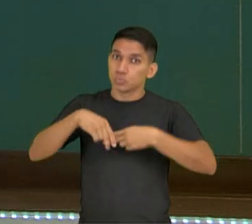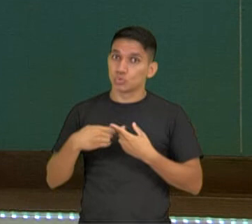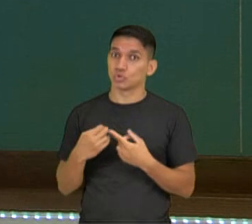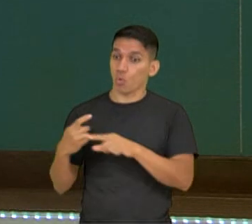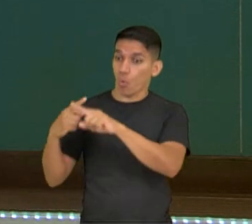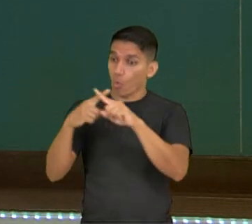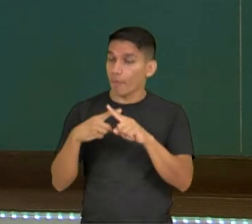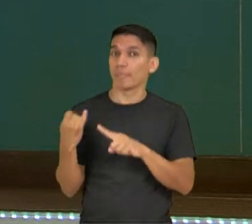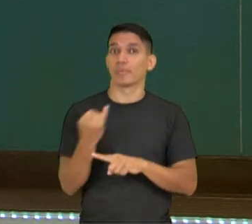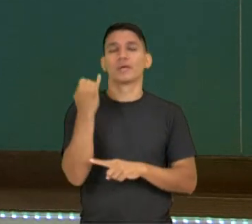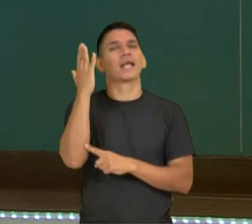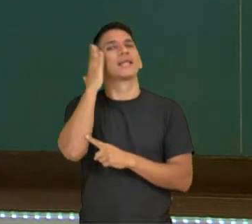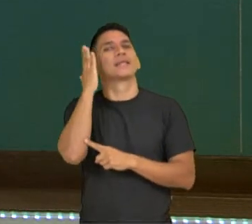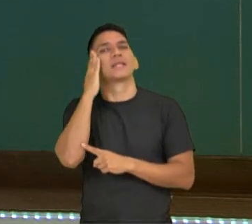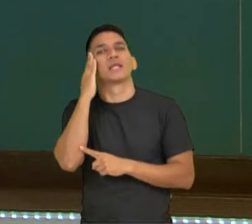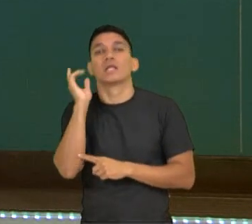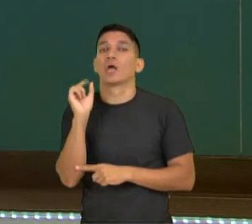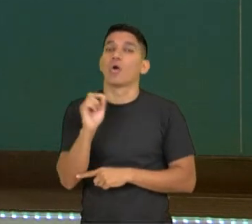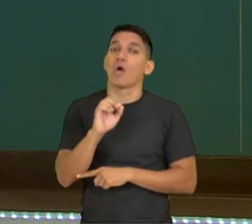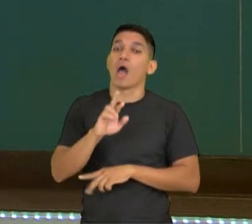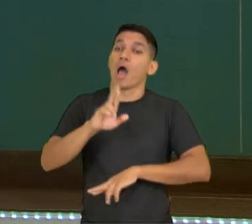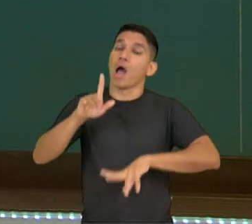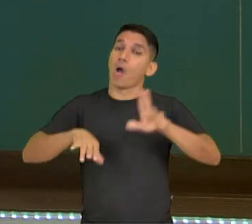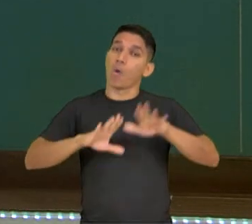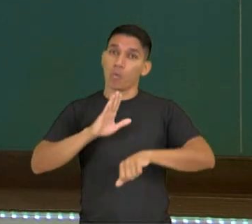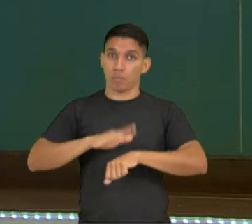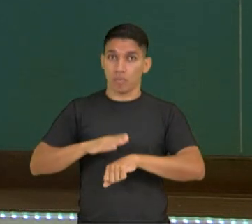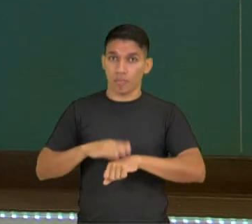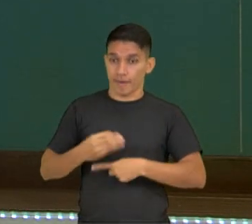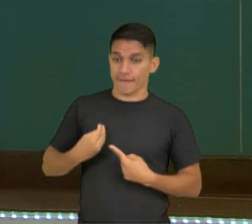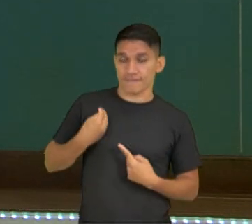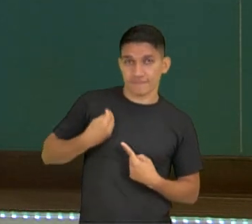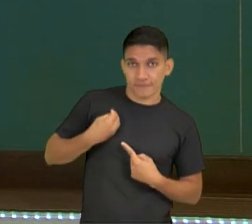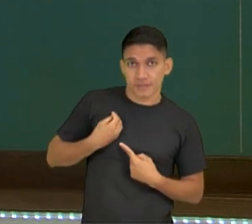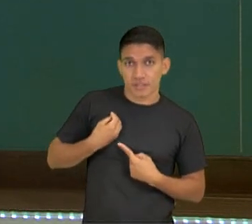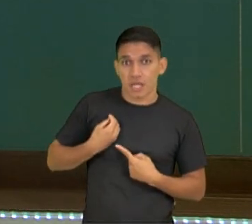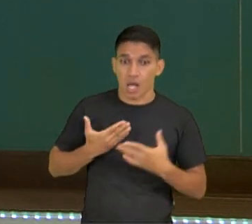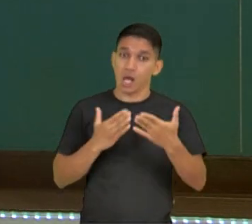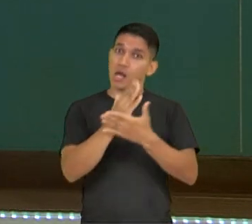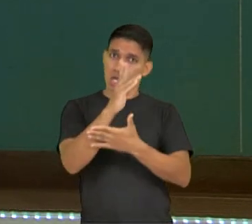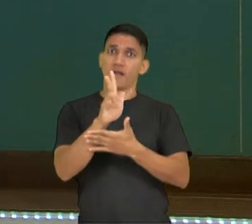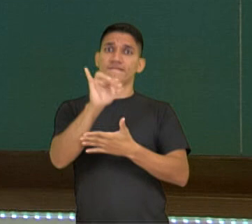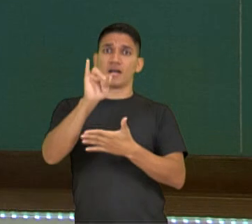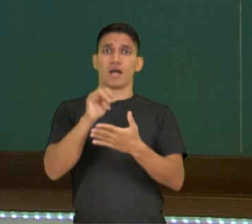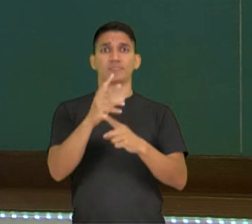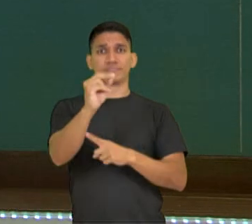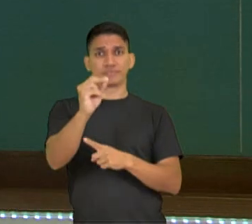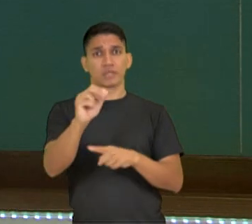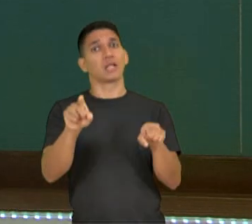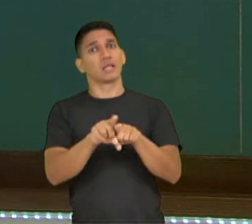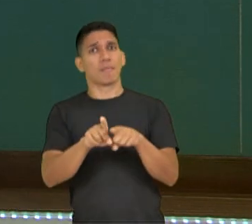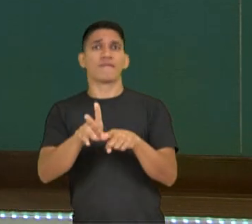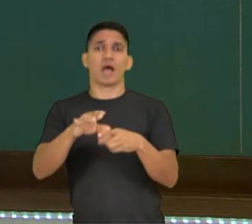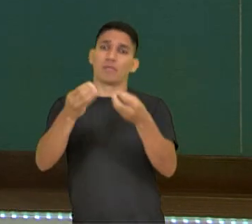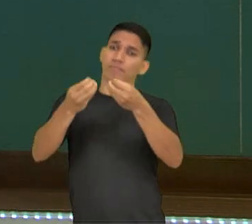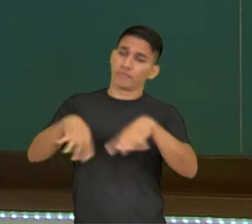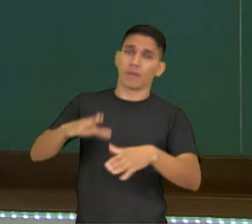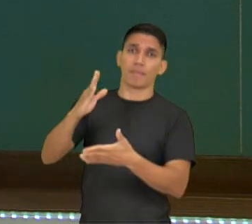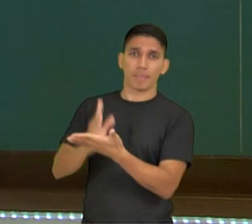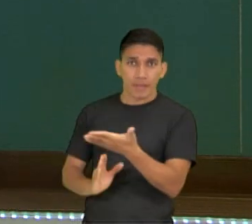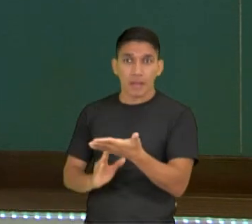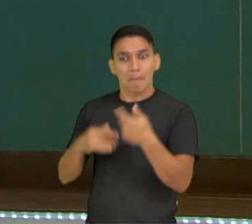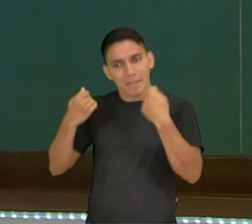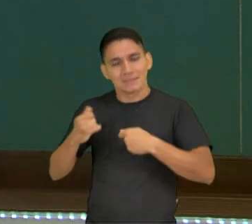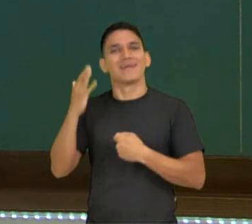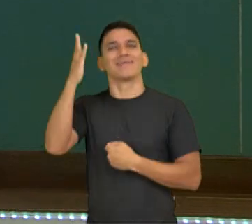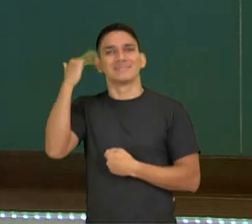para você entender que vão ter momentos na sua vida que você vai ganhar e vão ter momentos em que você vai perder. E é importante você saber lidar com